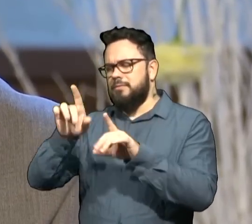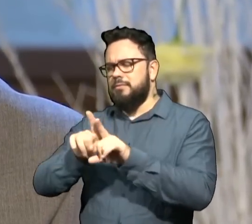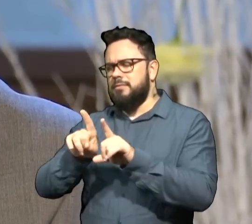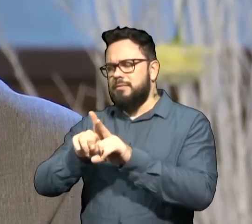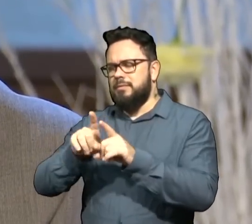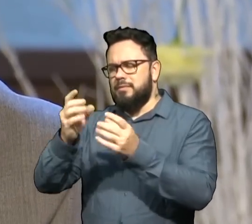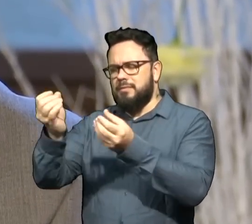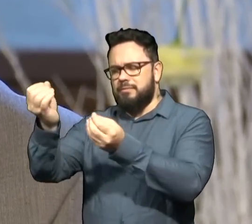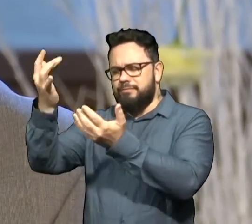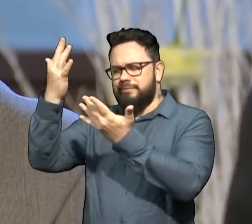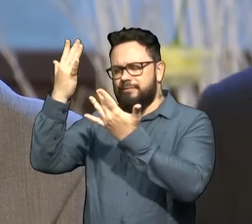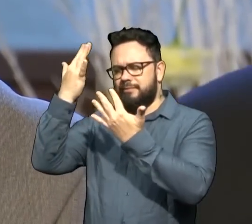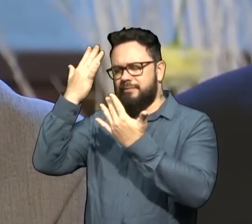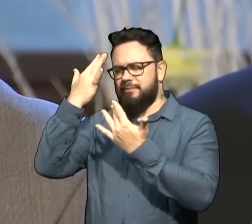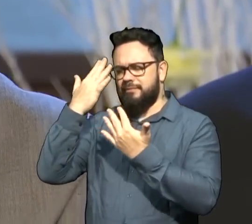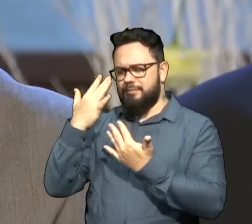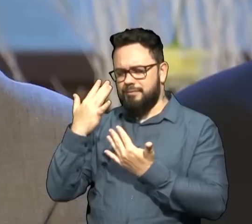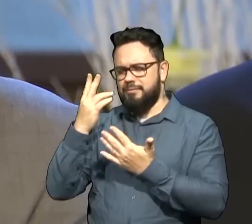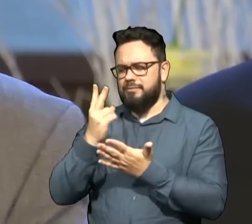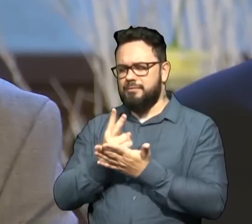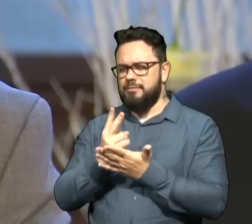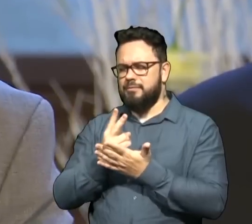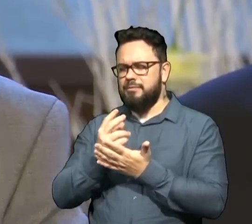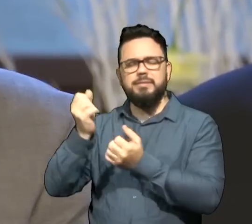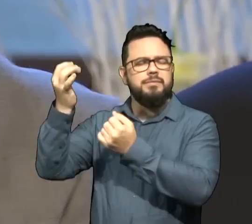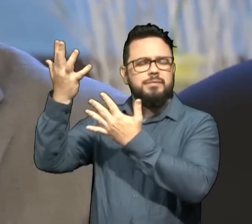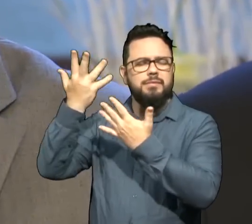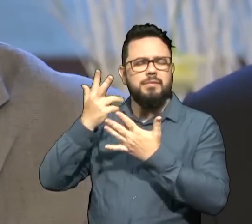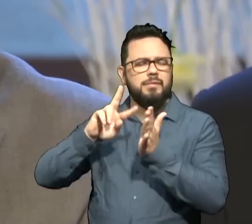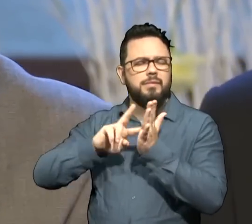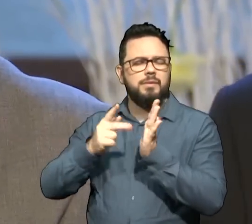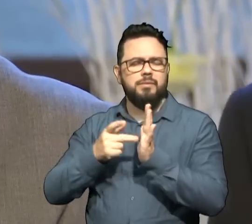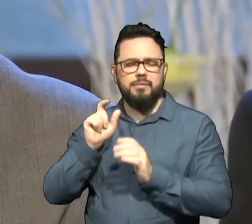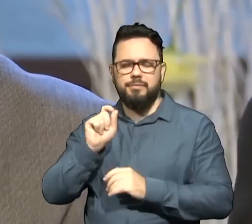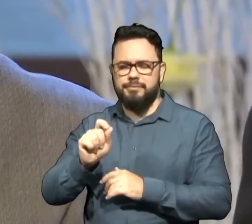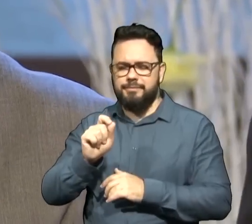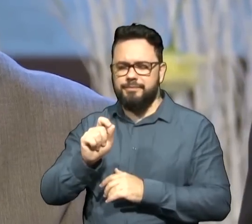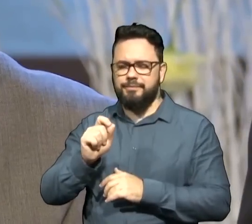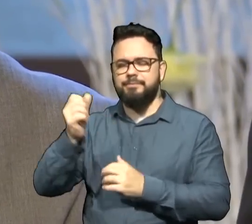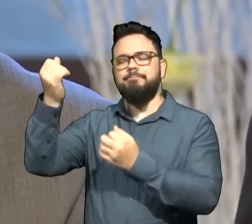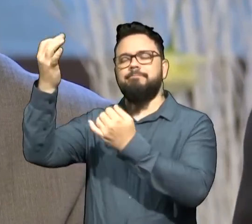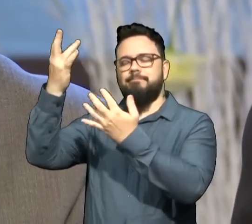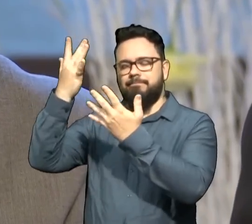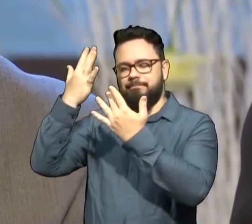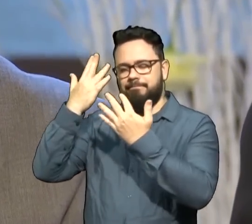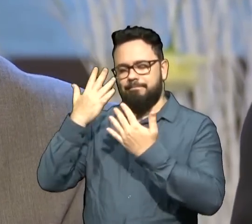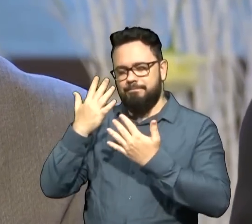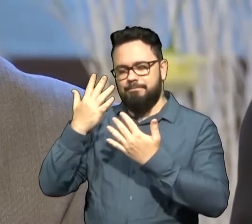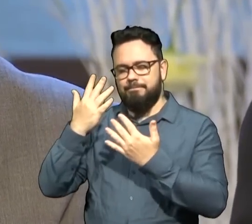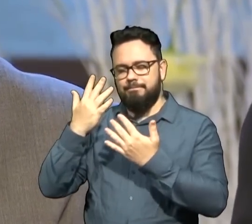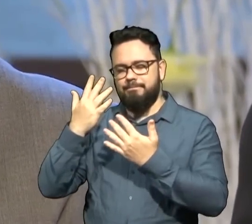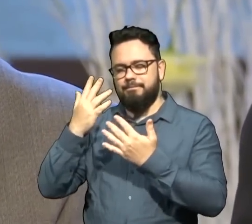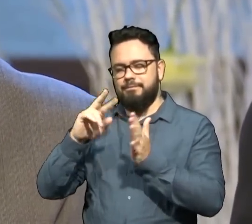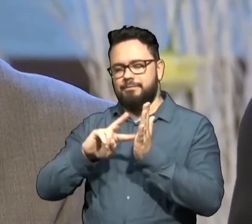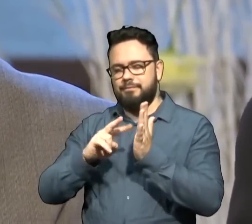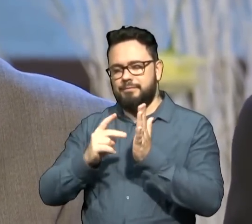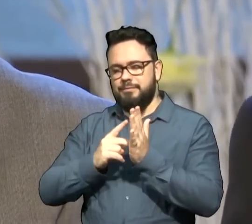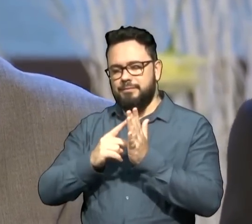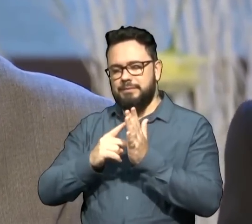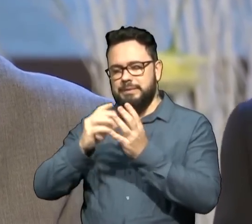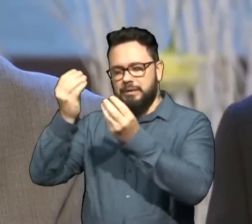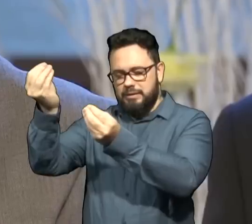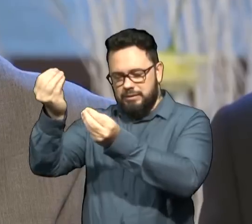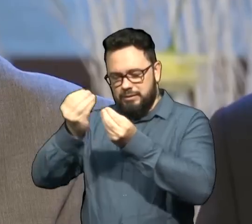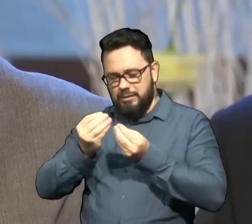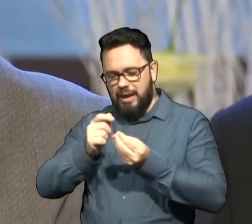concede a graça e o que é a graça senhor a graça é o favor e merecido que Deus